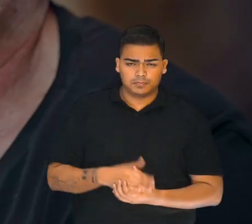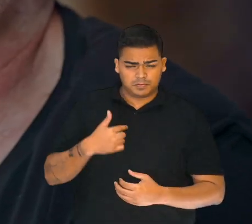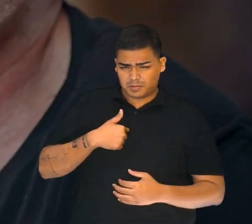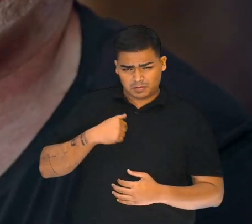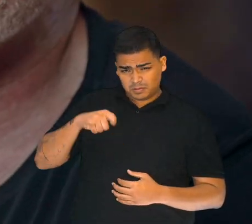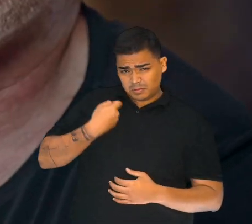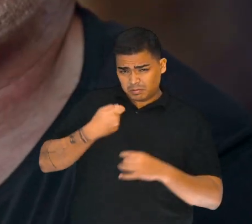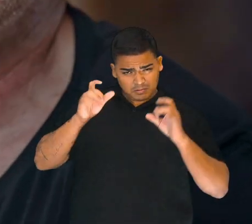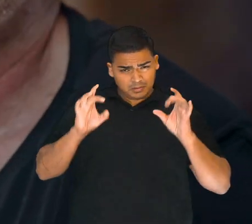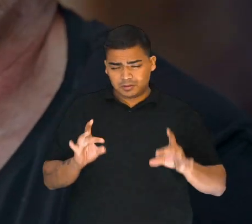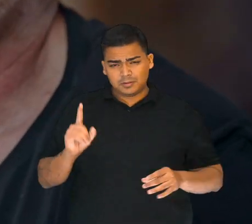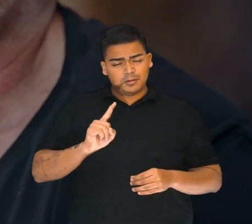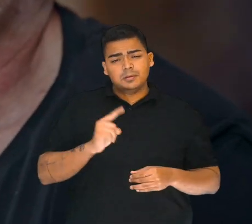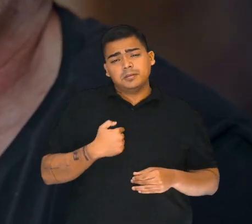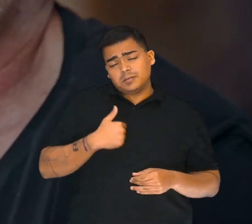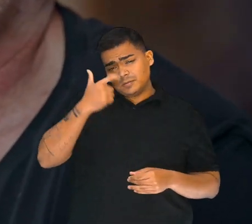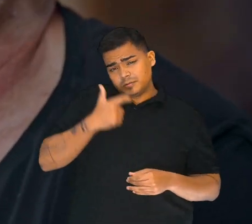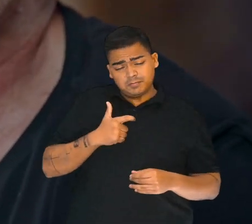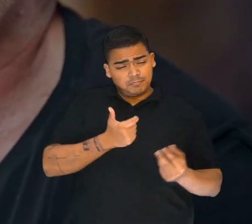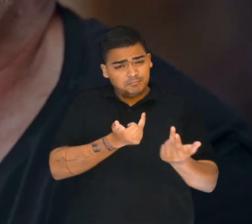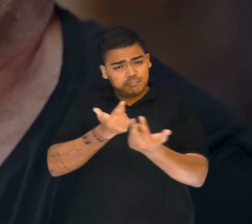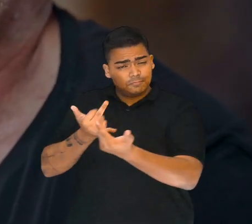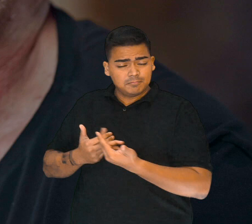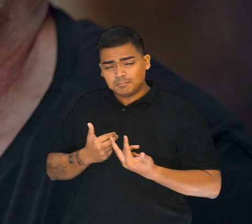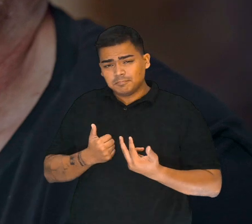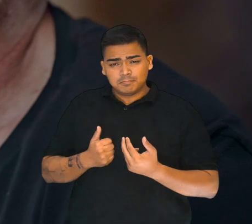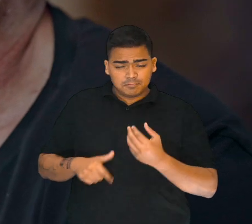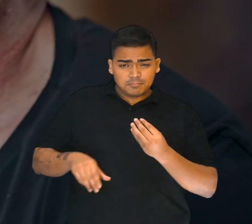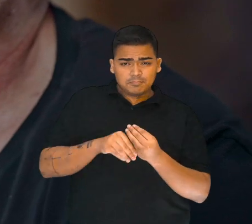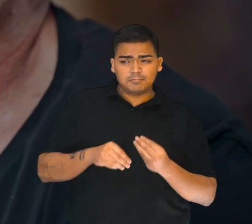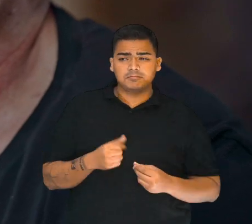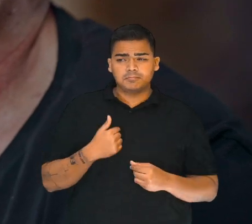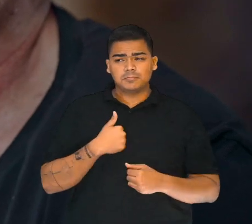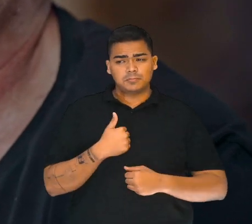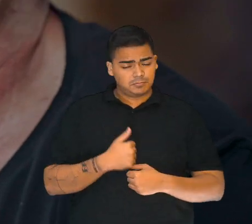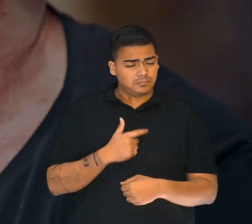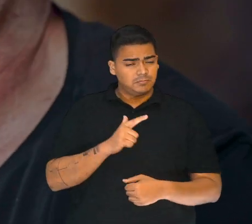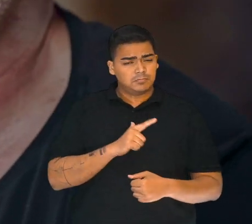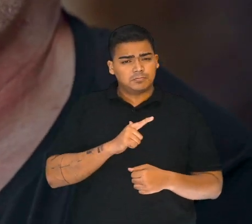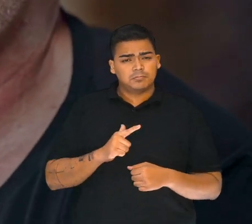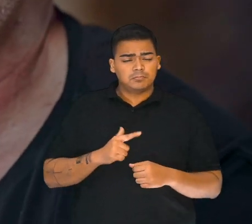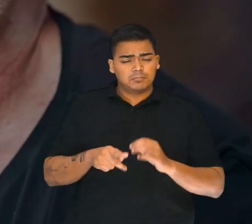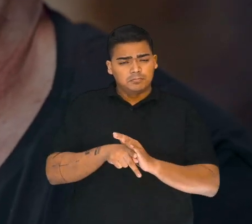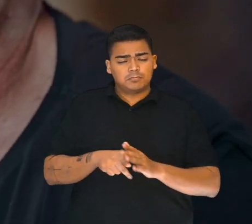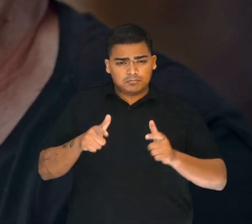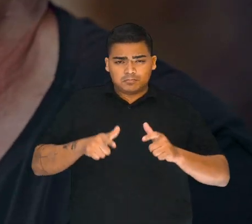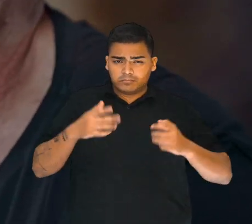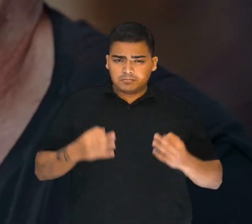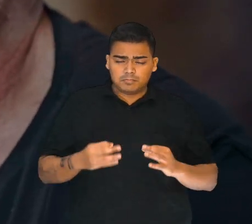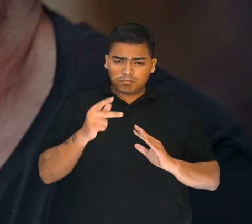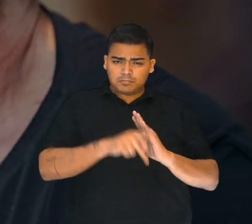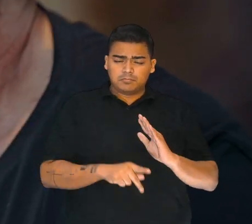Eu não sou ninguém especial. Eu sou só mais um. E eu sou aquele um que estava no lugar certo, com o